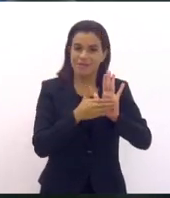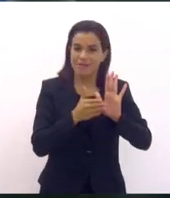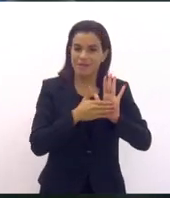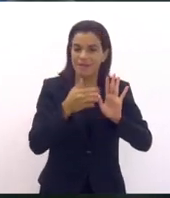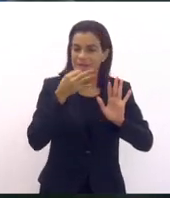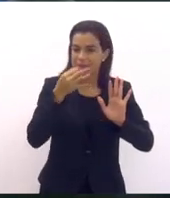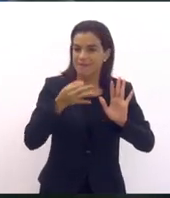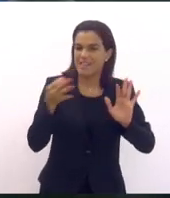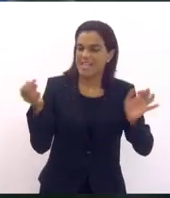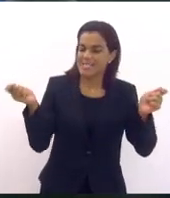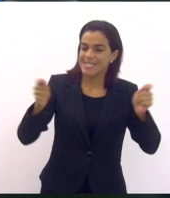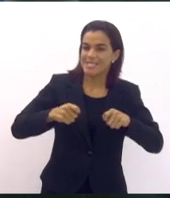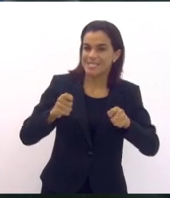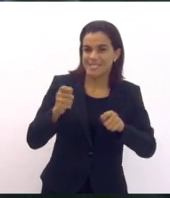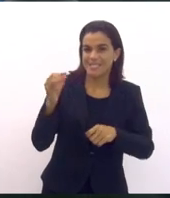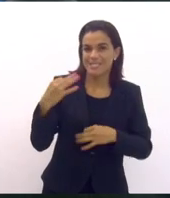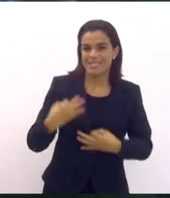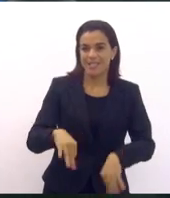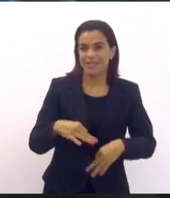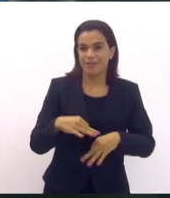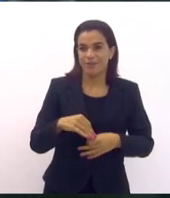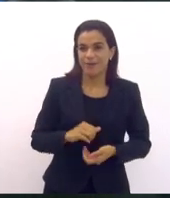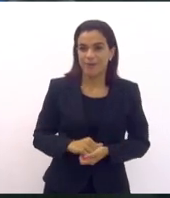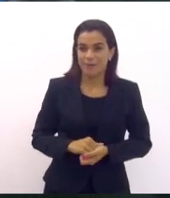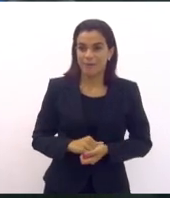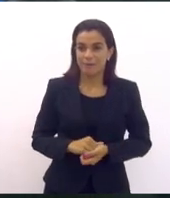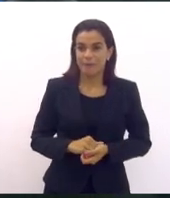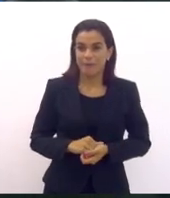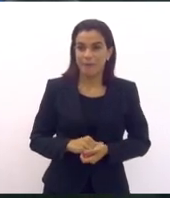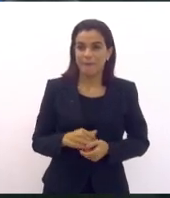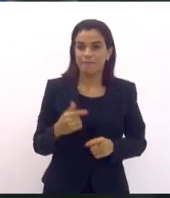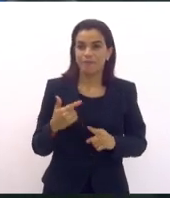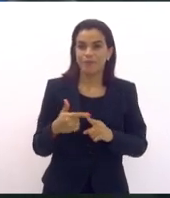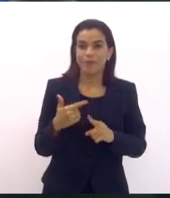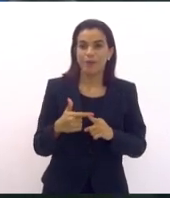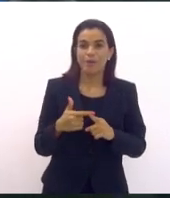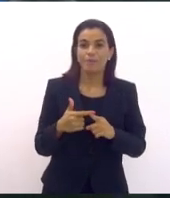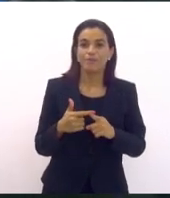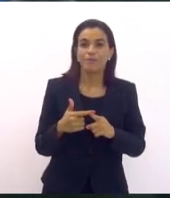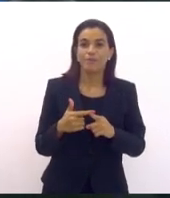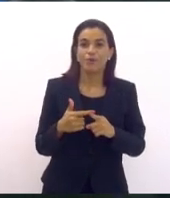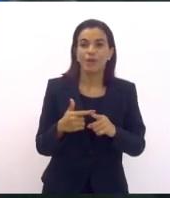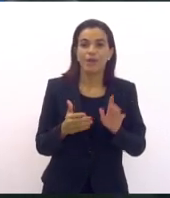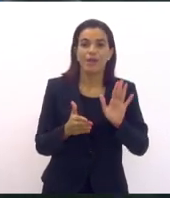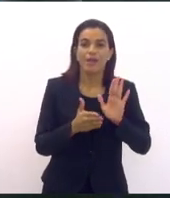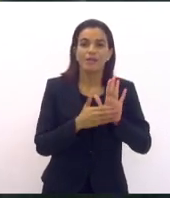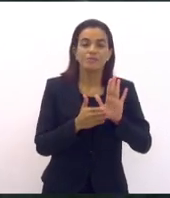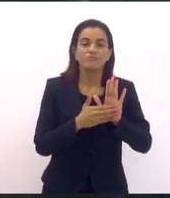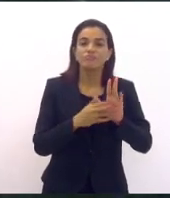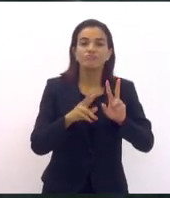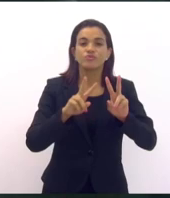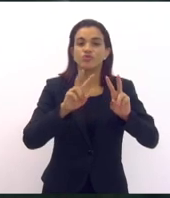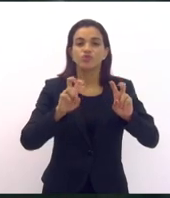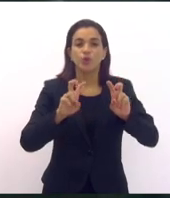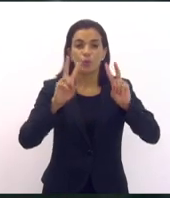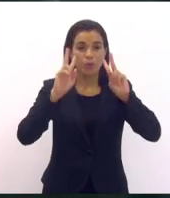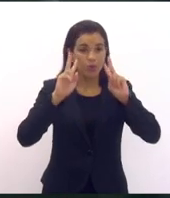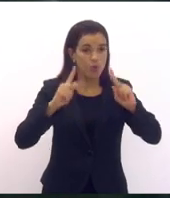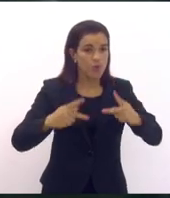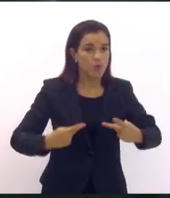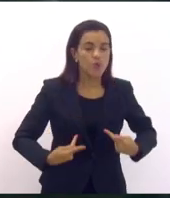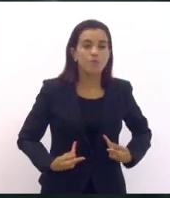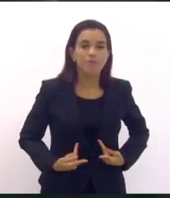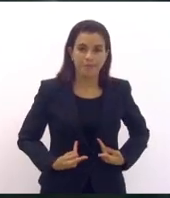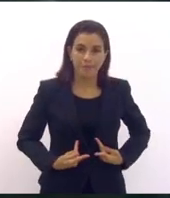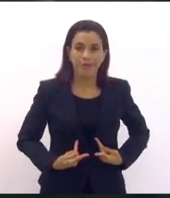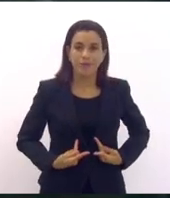muito certo porque essa diz com respeito ao ser humano